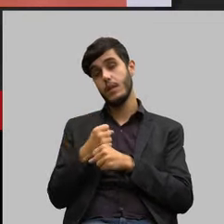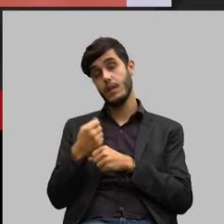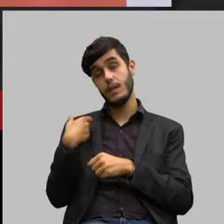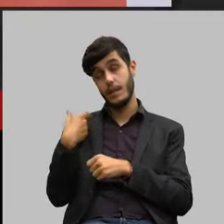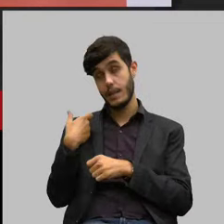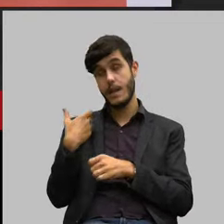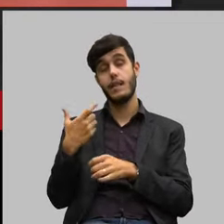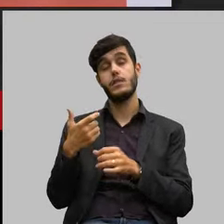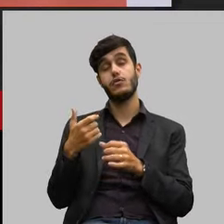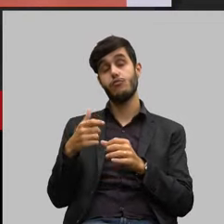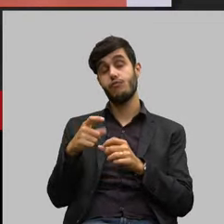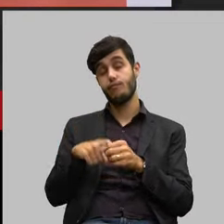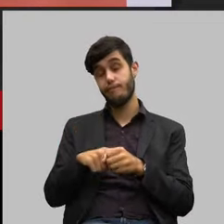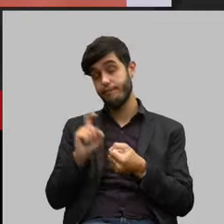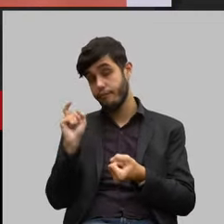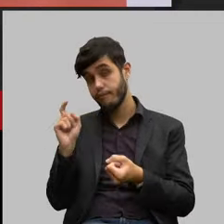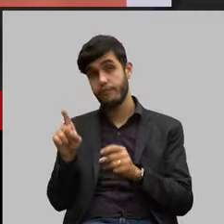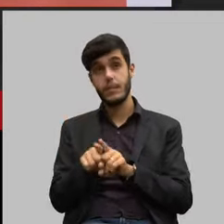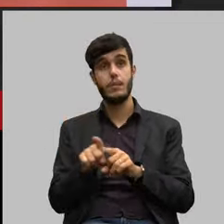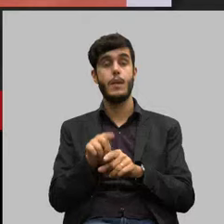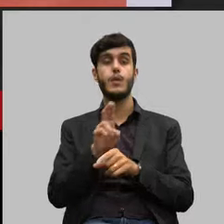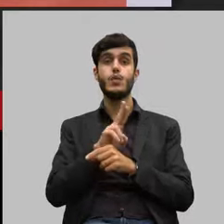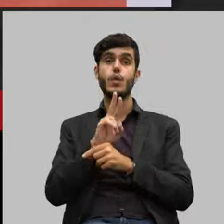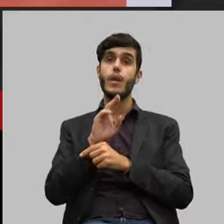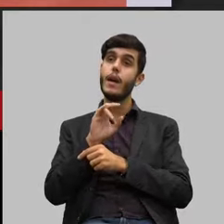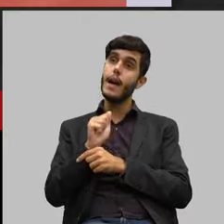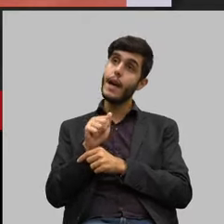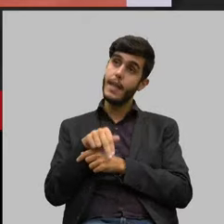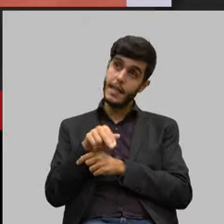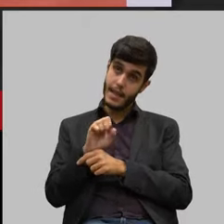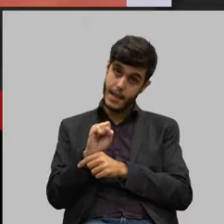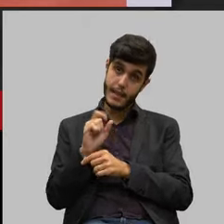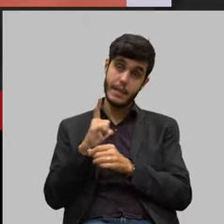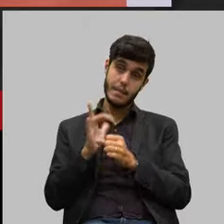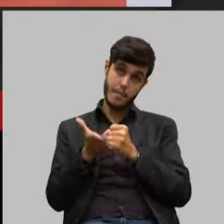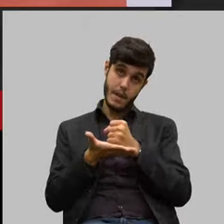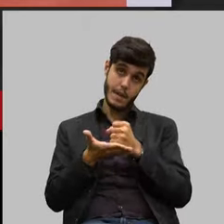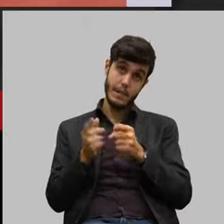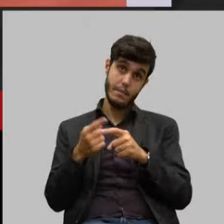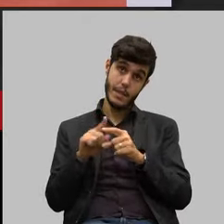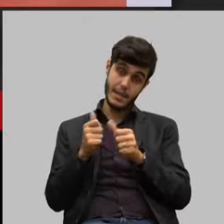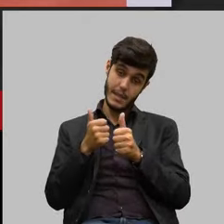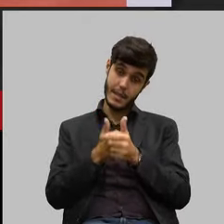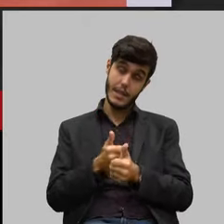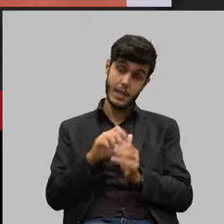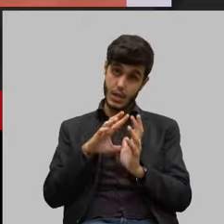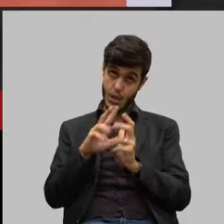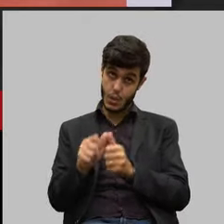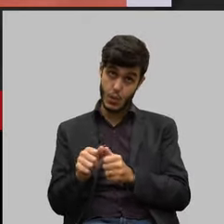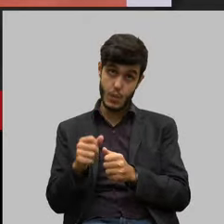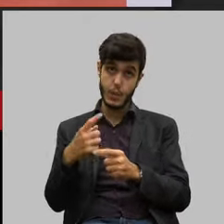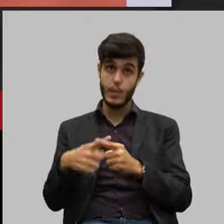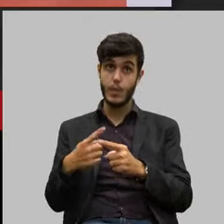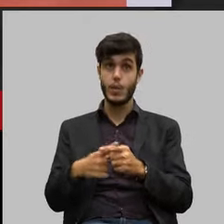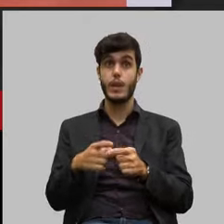Lembrando que a gente eh usou a ins enquanto base Mas a gente não seguiu o ins em tudo